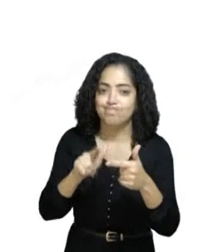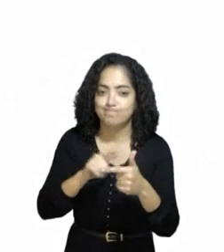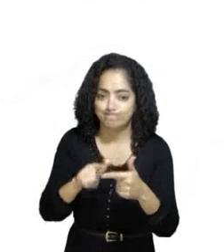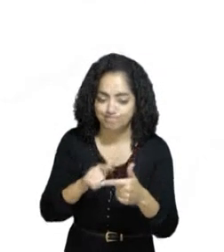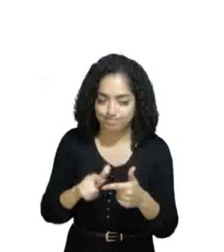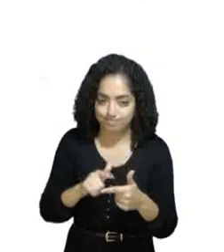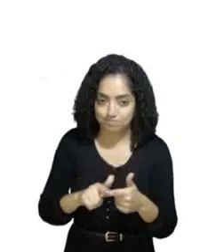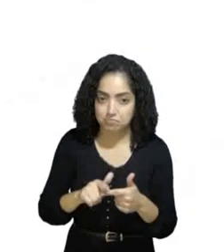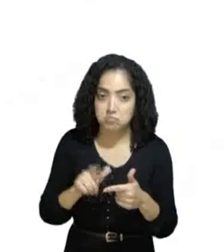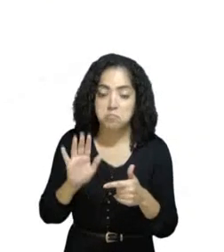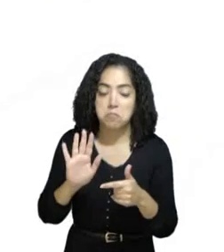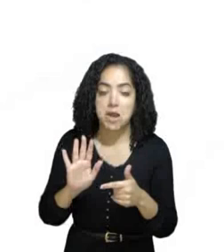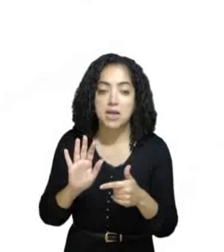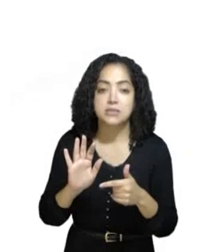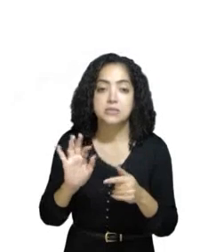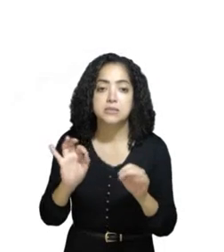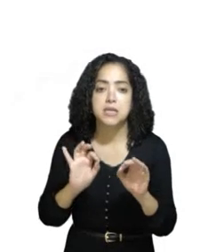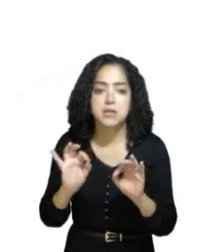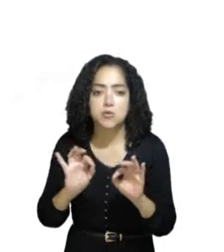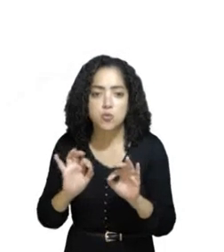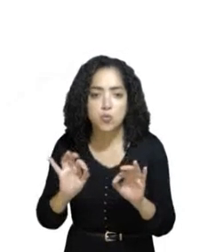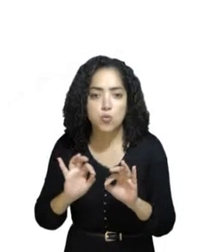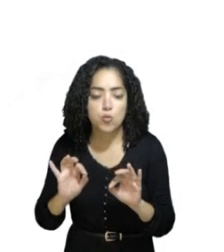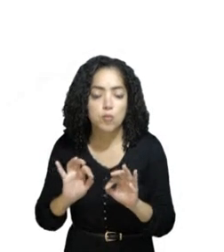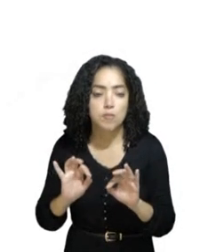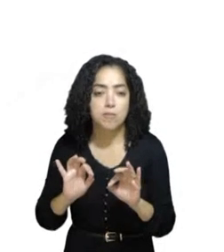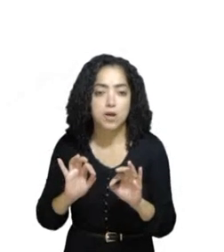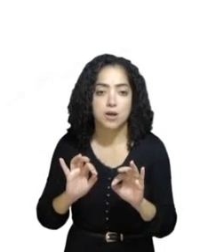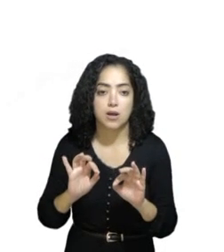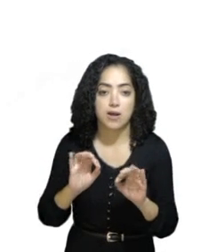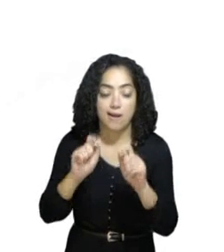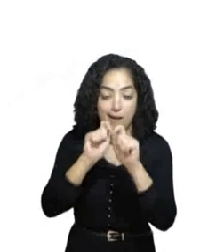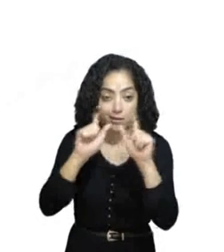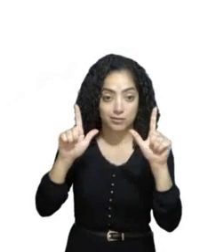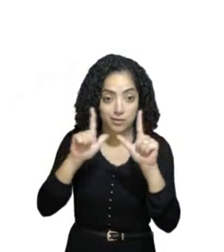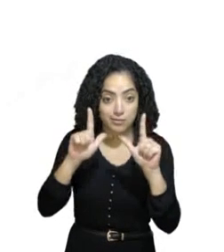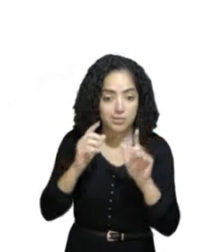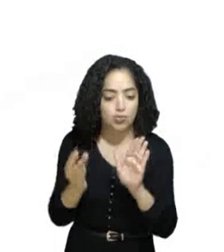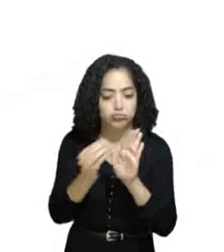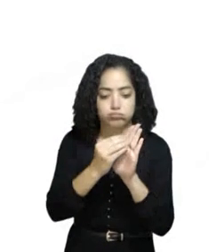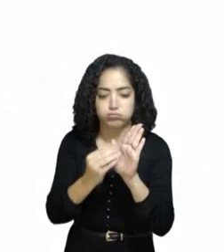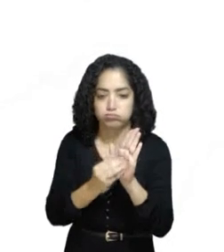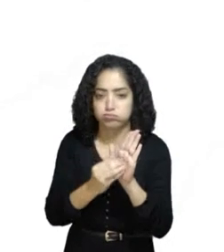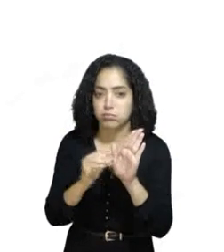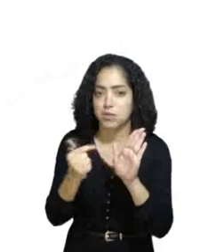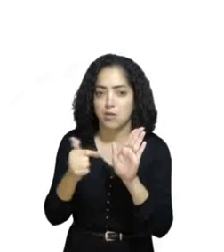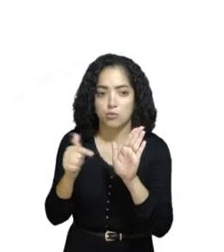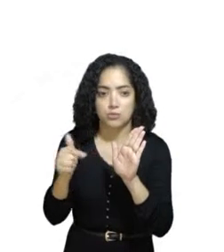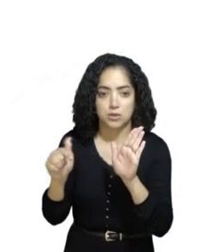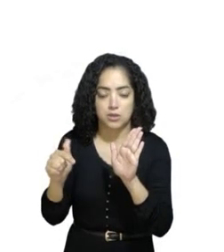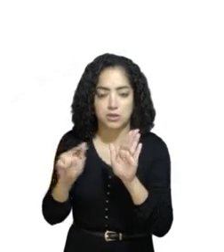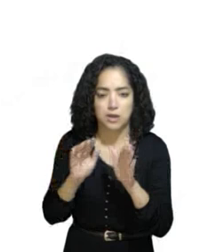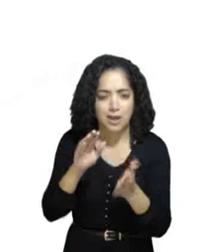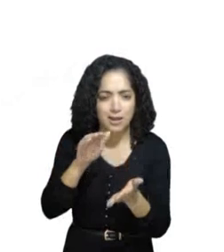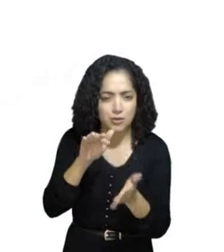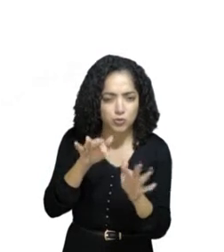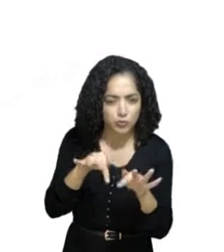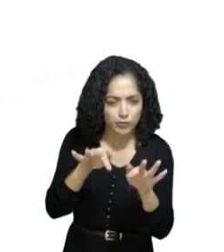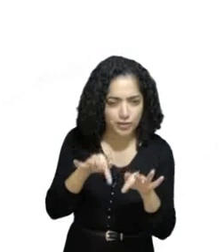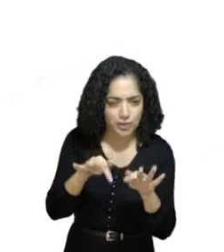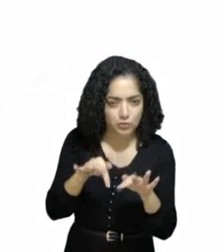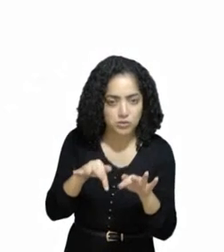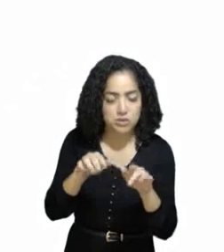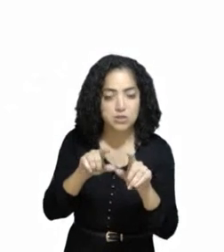mas nenhuma com a classificação de atenção. Se observarem, lá no finalzinho, há apenas